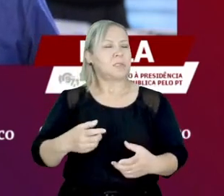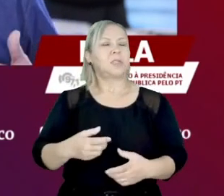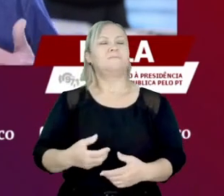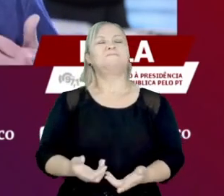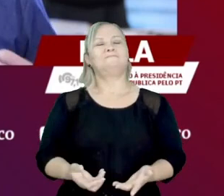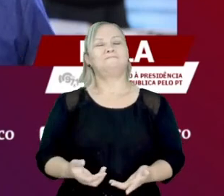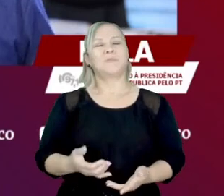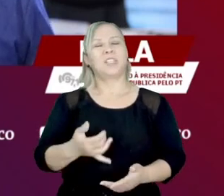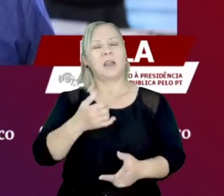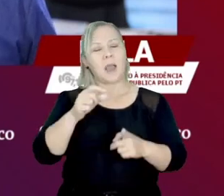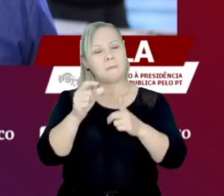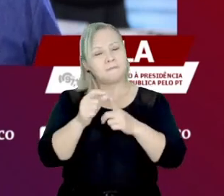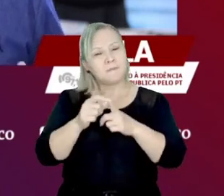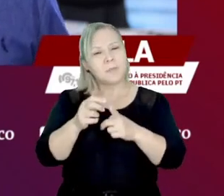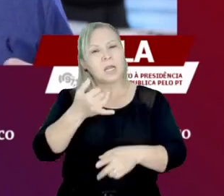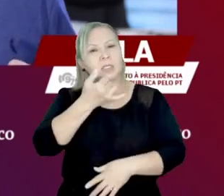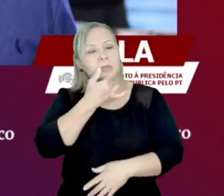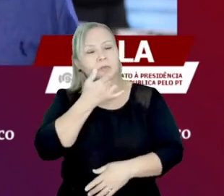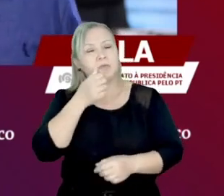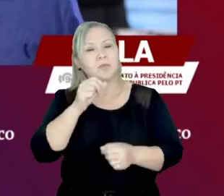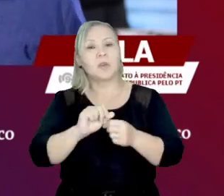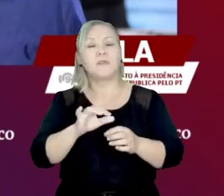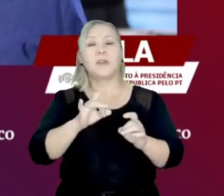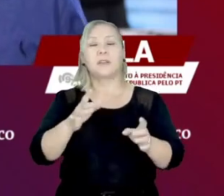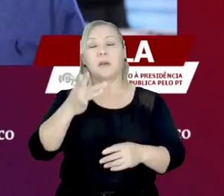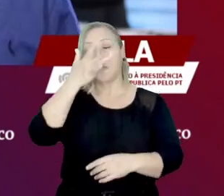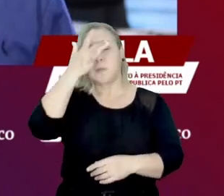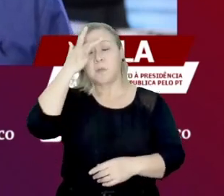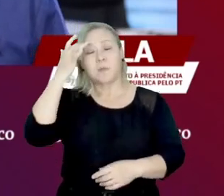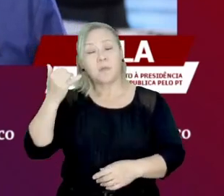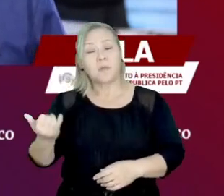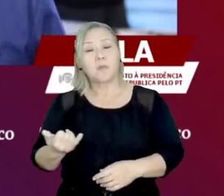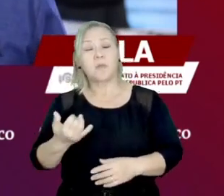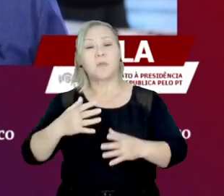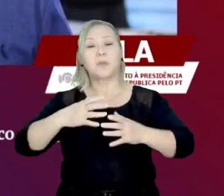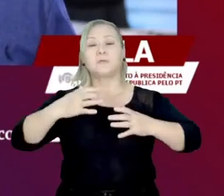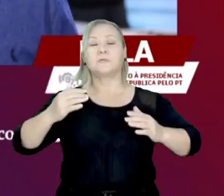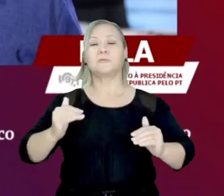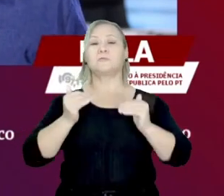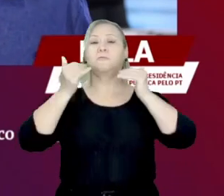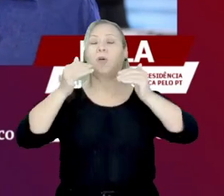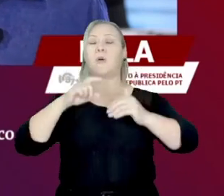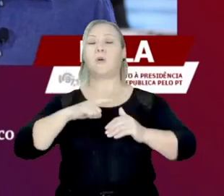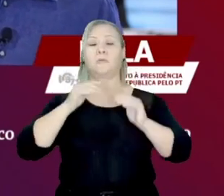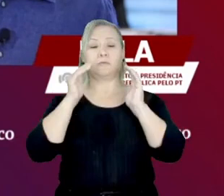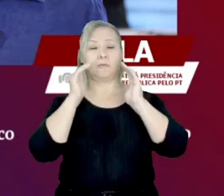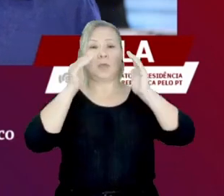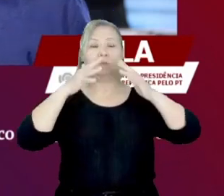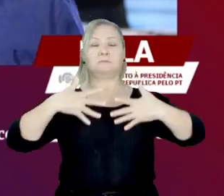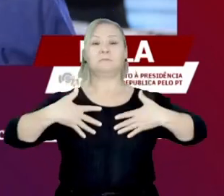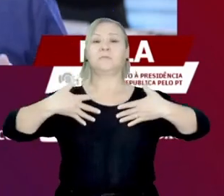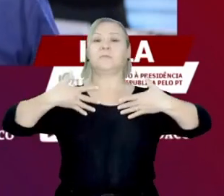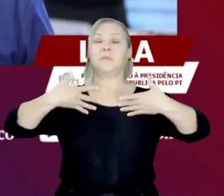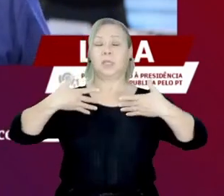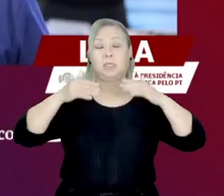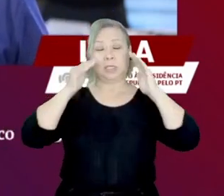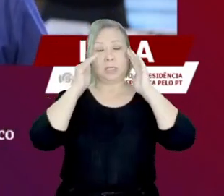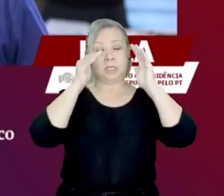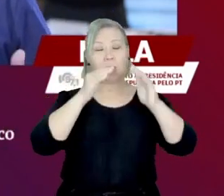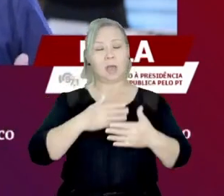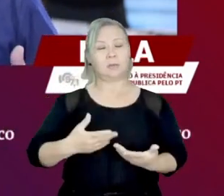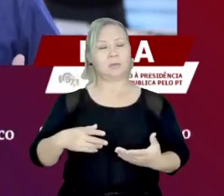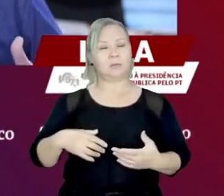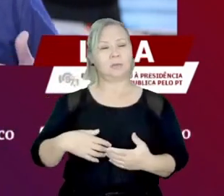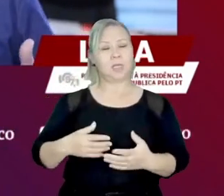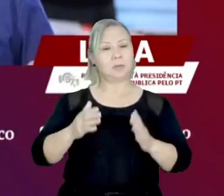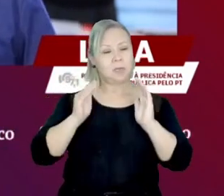gente que tem caráter. Pessoas pequenas, gente medíocre, não tem coragem de utilizar a palavra desculpa. Então, como